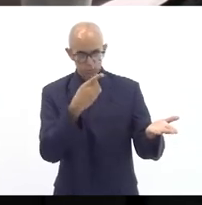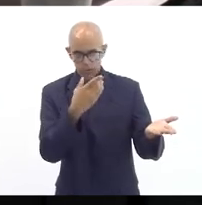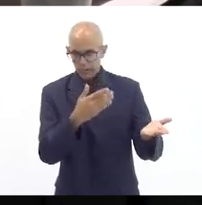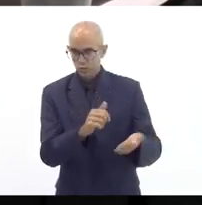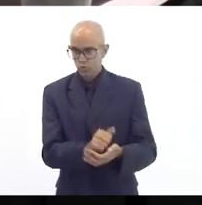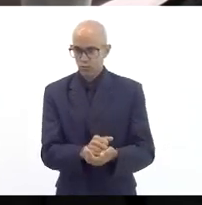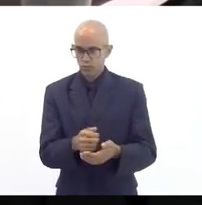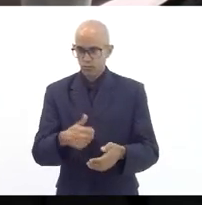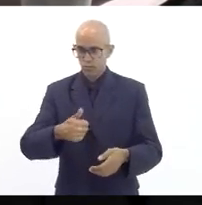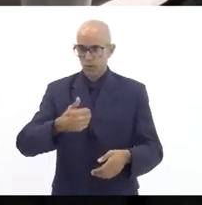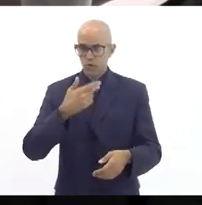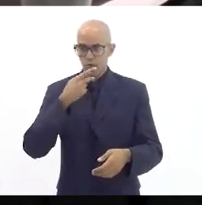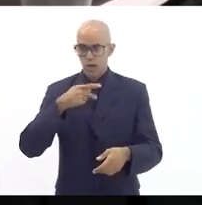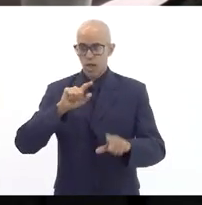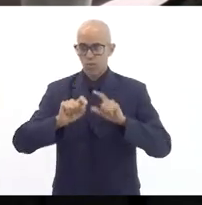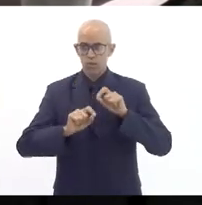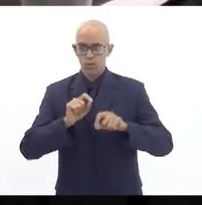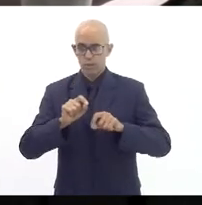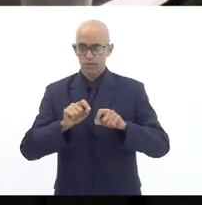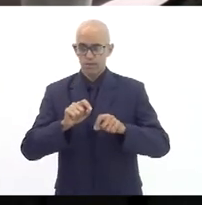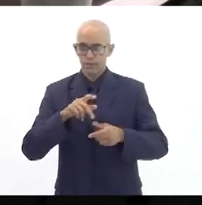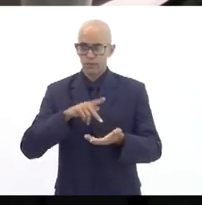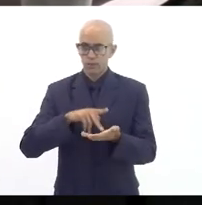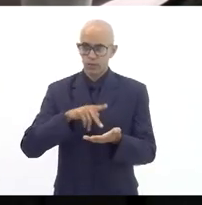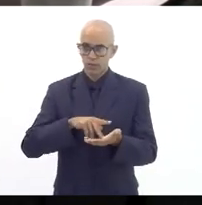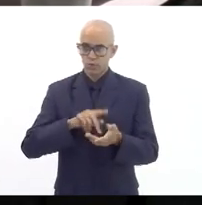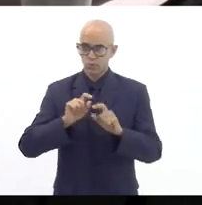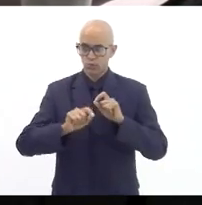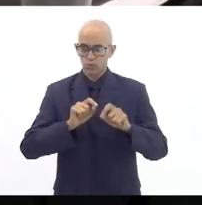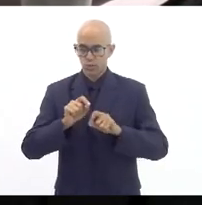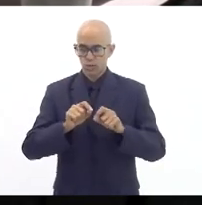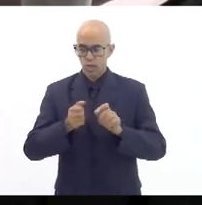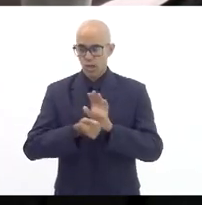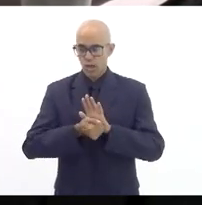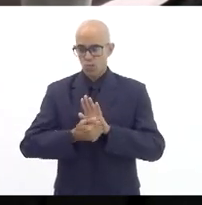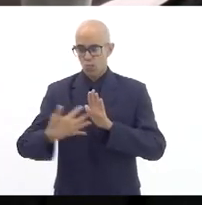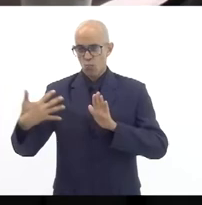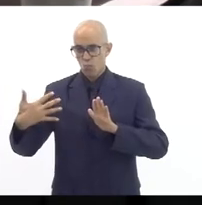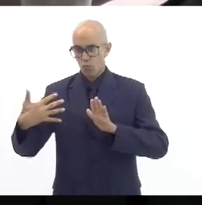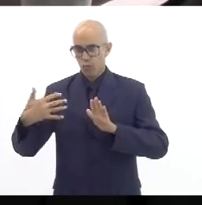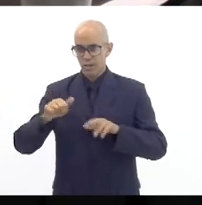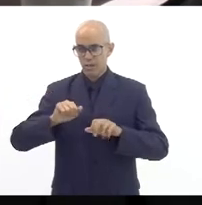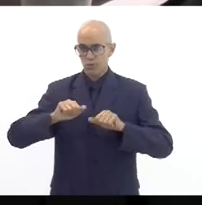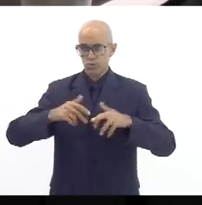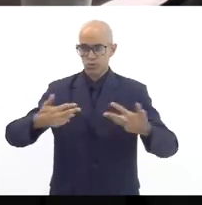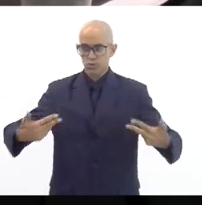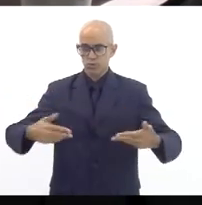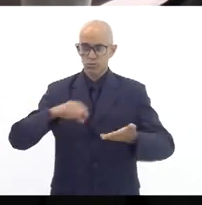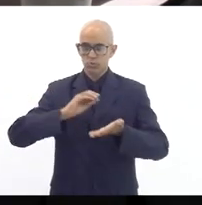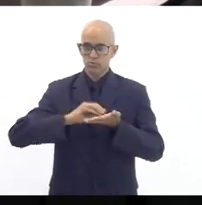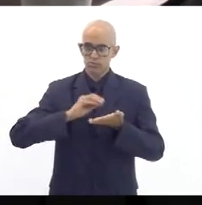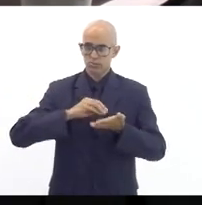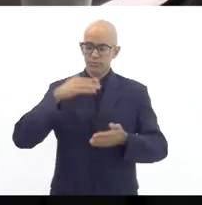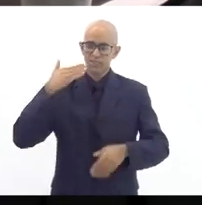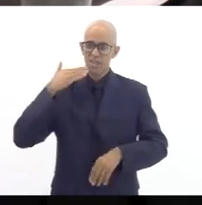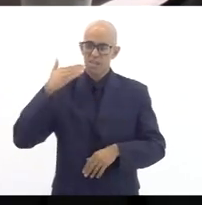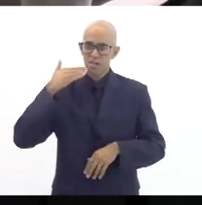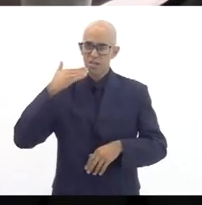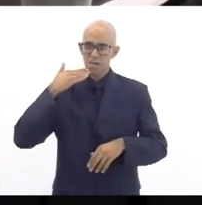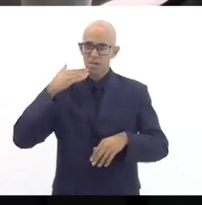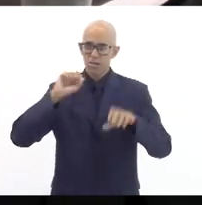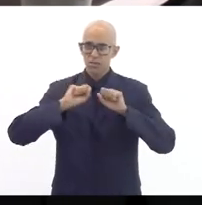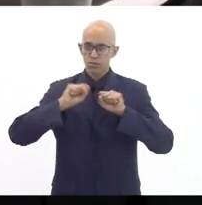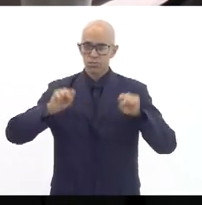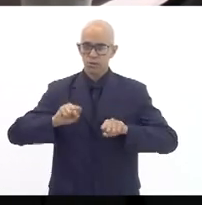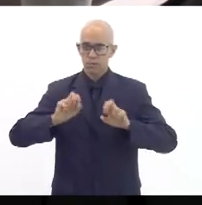queria começar falando, né, que, na verdade, a condição de coisas de insegurança, de precariedade do sistema ferroviário, que atravessa